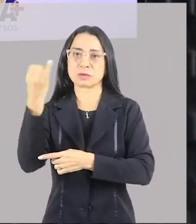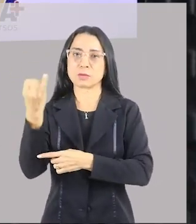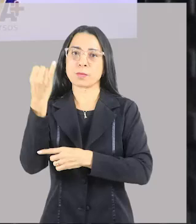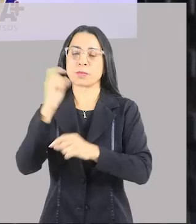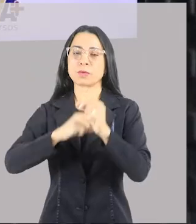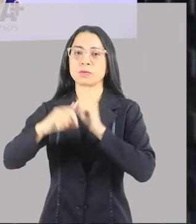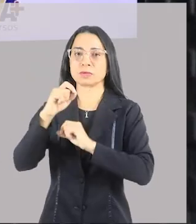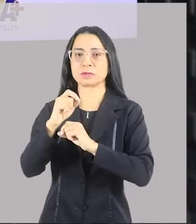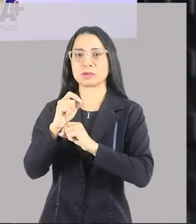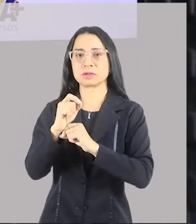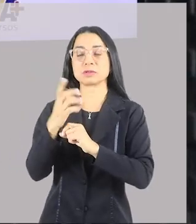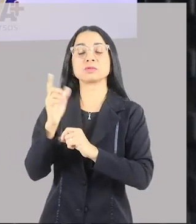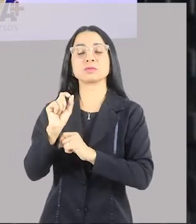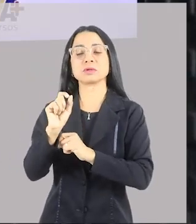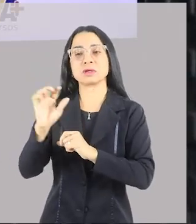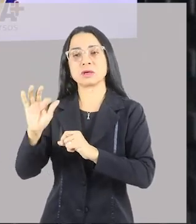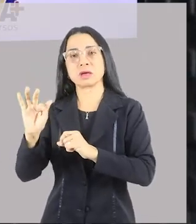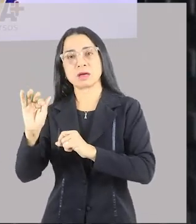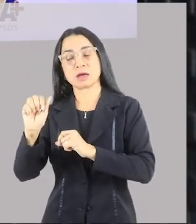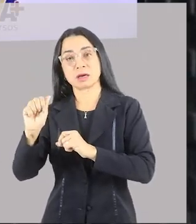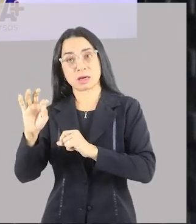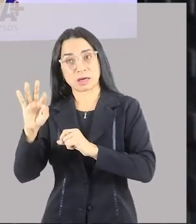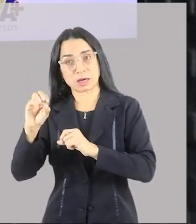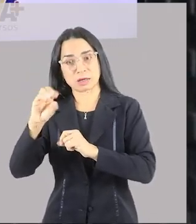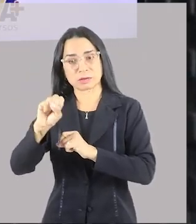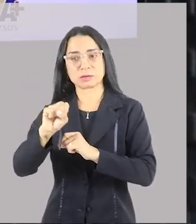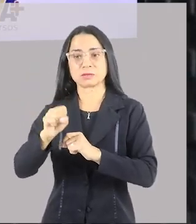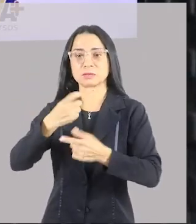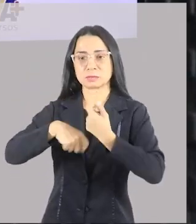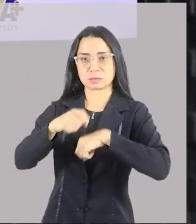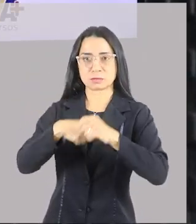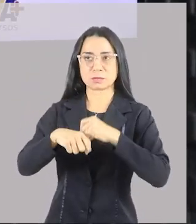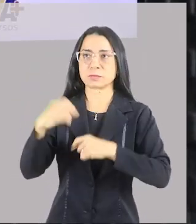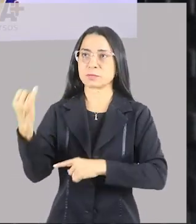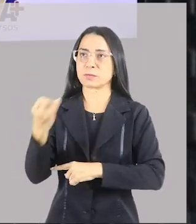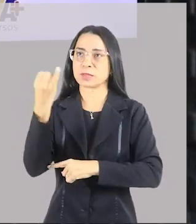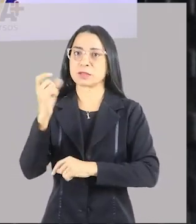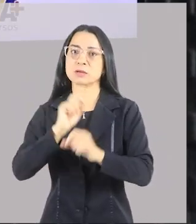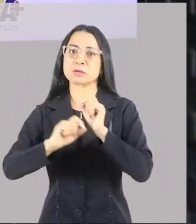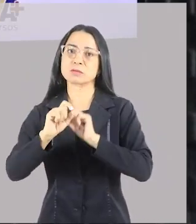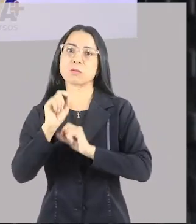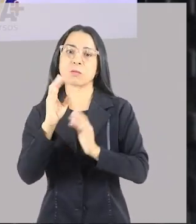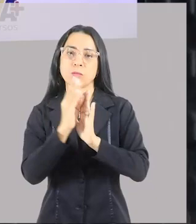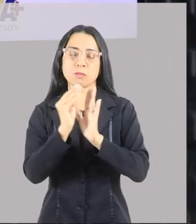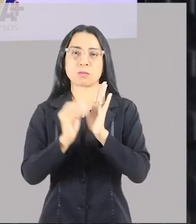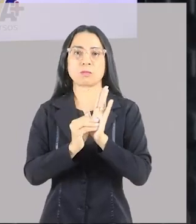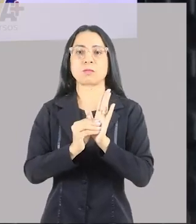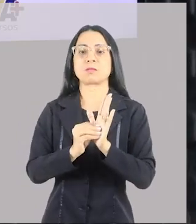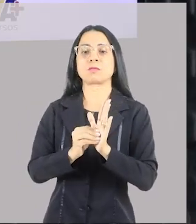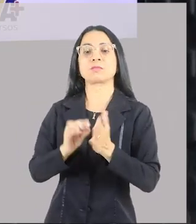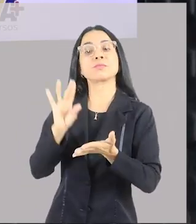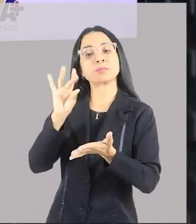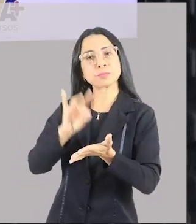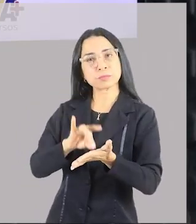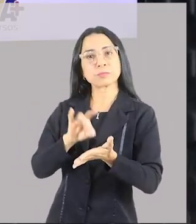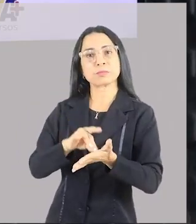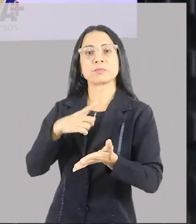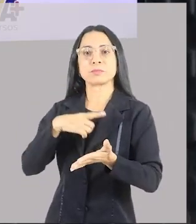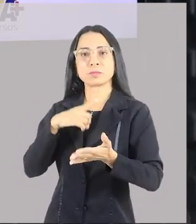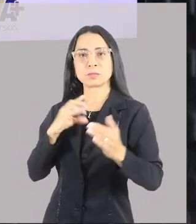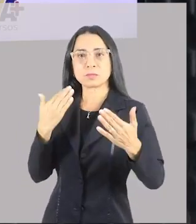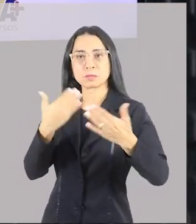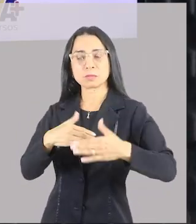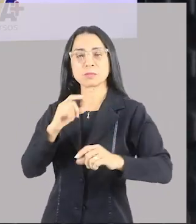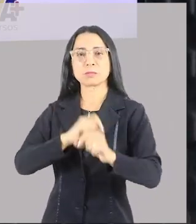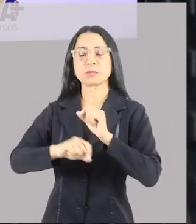dos atos administrativos. E ela é importante não só por ser um conteúdo que com certeza estará na sua prova. No dia que